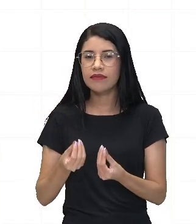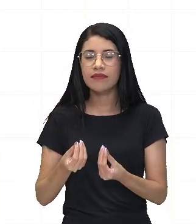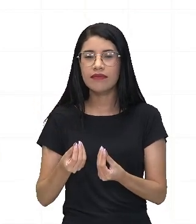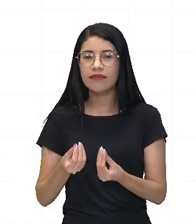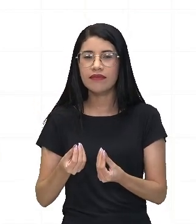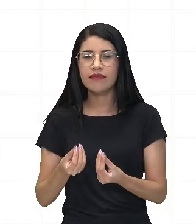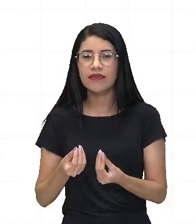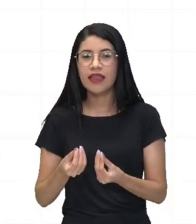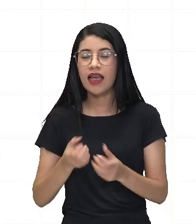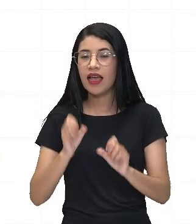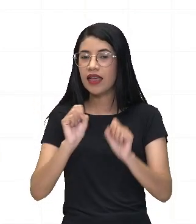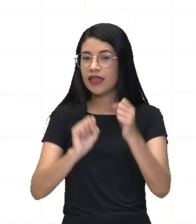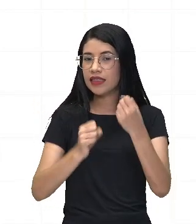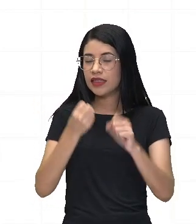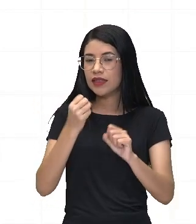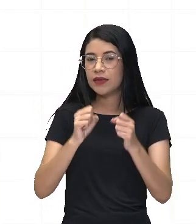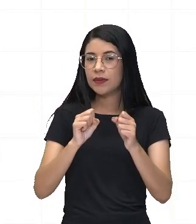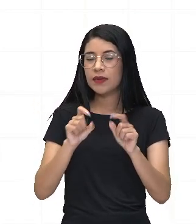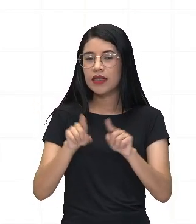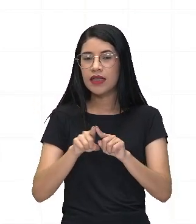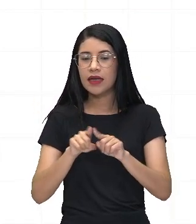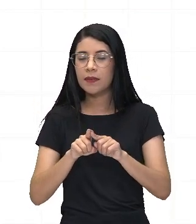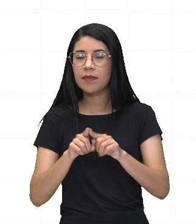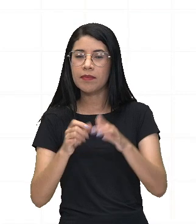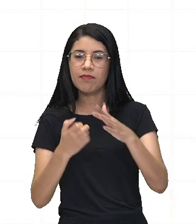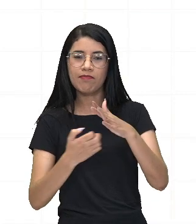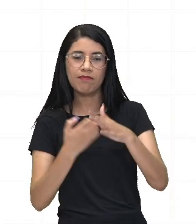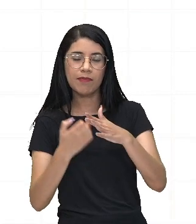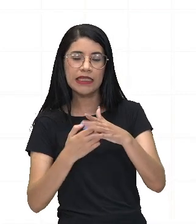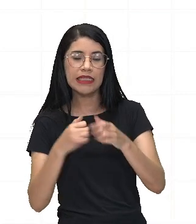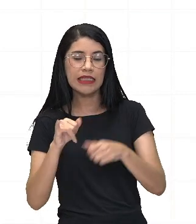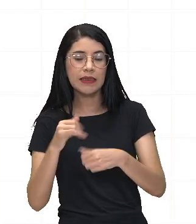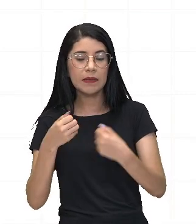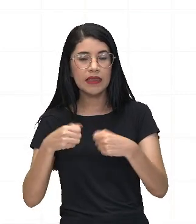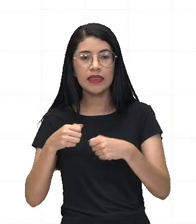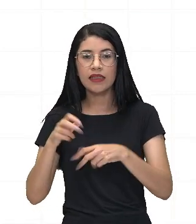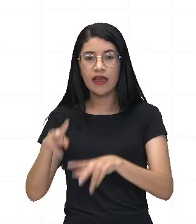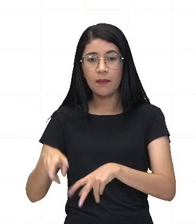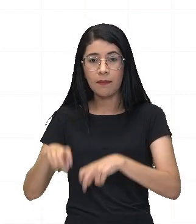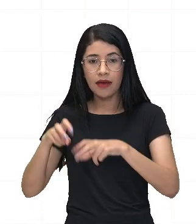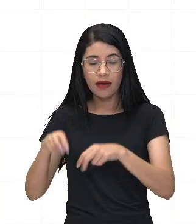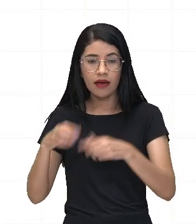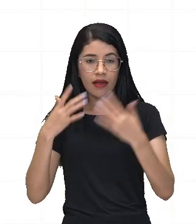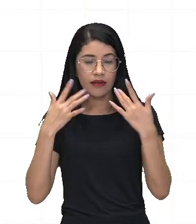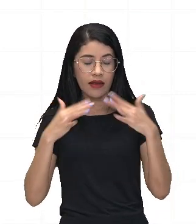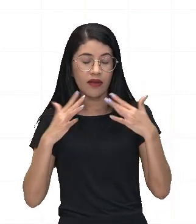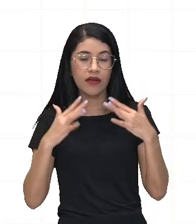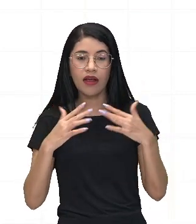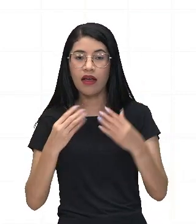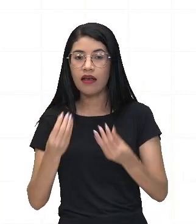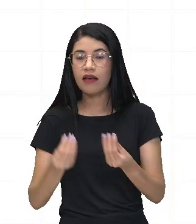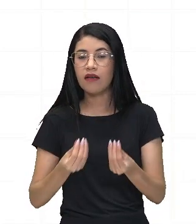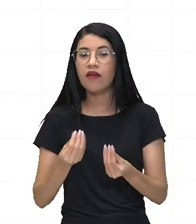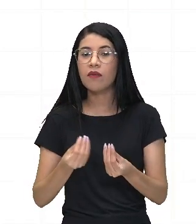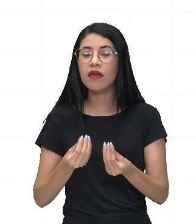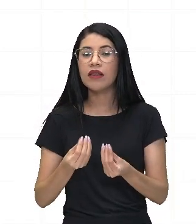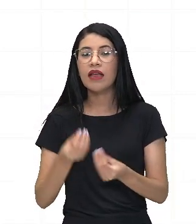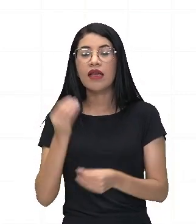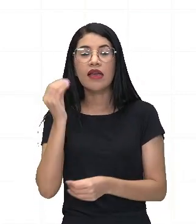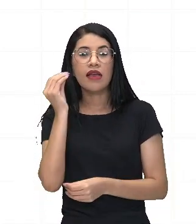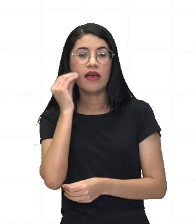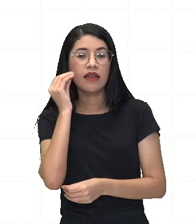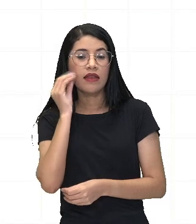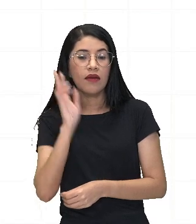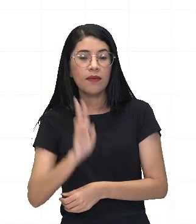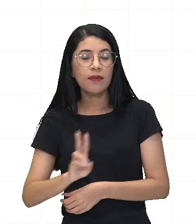as indústrias, as empresas, por exemplo, que vão precisar utilizar recursos da natureza, elas vão buscar utilizar